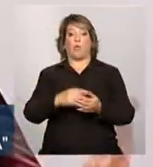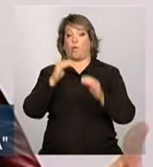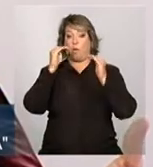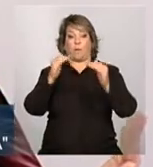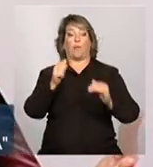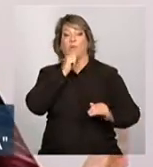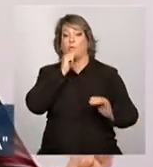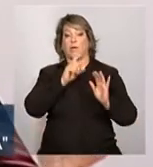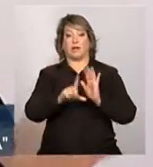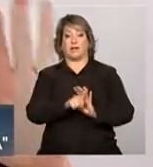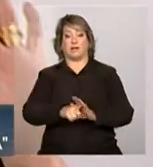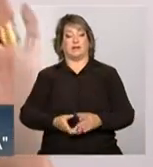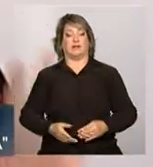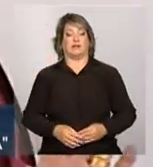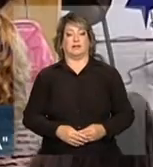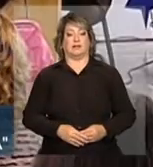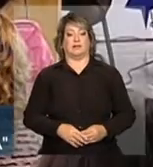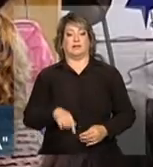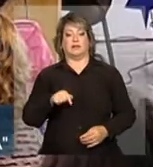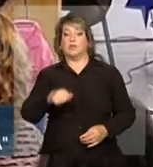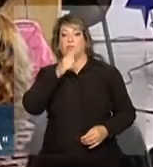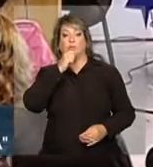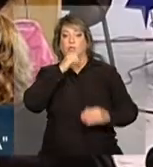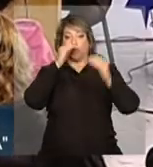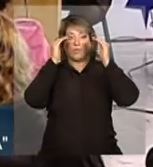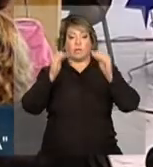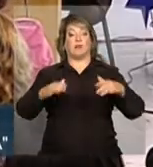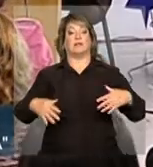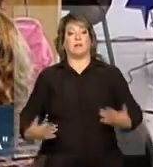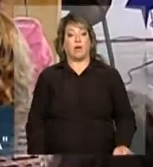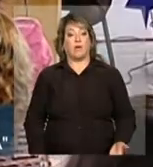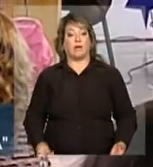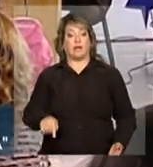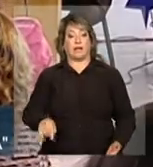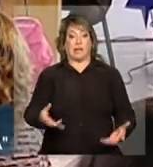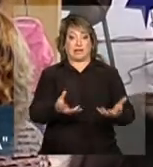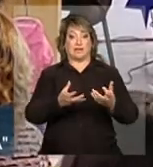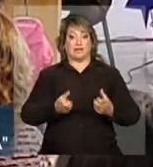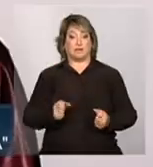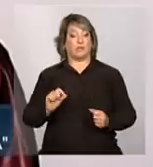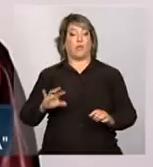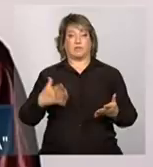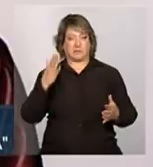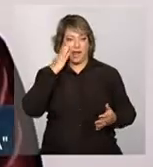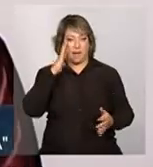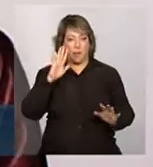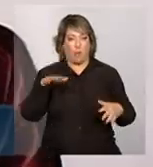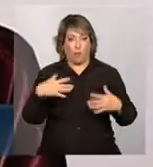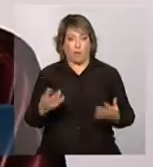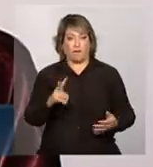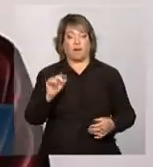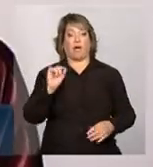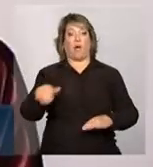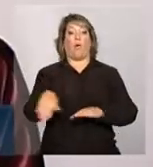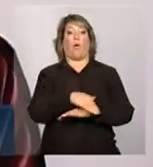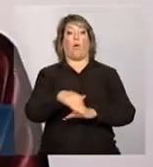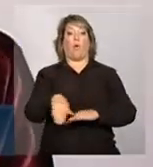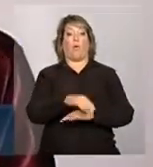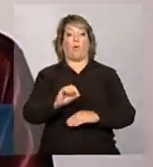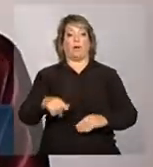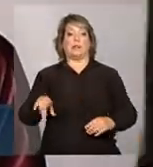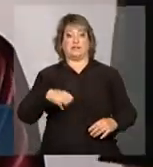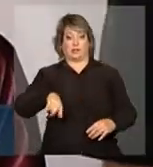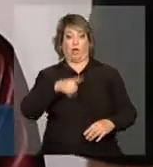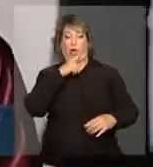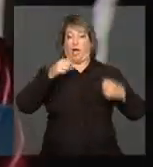surpresa daqui uns dias, né, ministra? Não, não é cumprido. Então, a receptividade, sabe qual vai ser? A da rua. Se a gente ganhar a